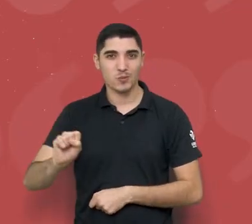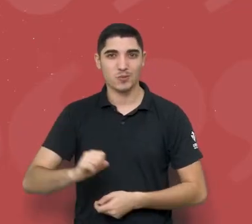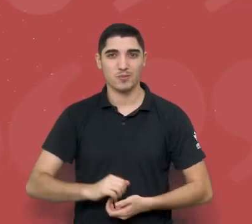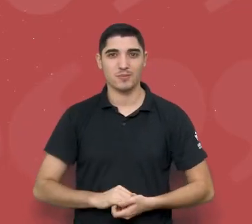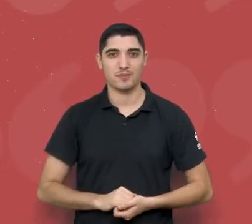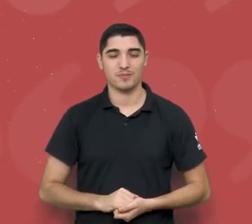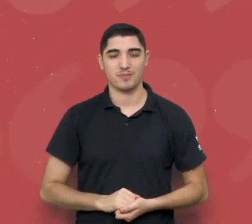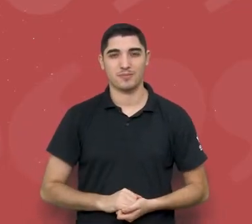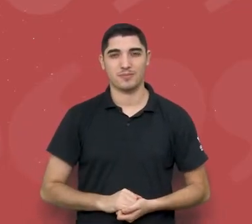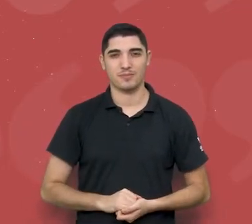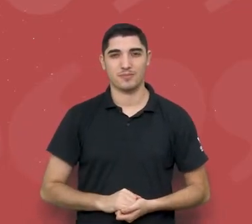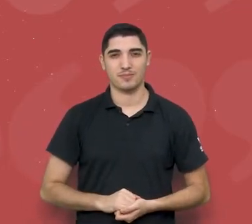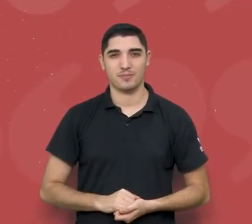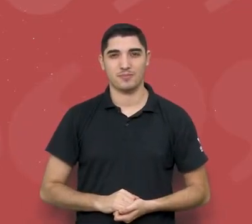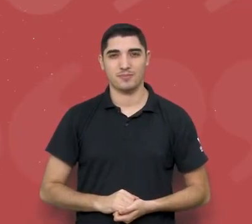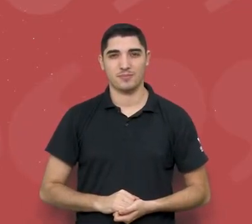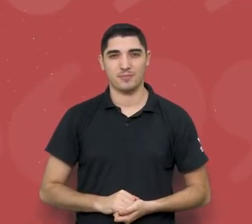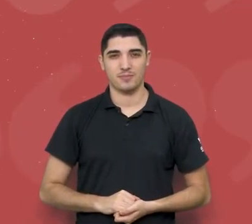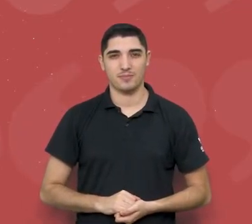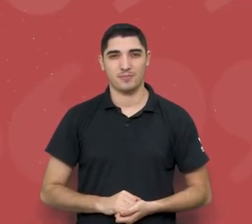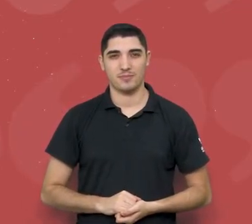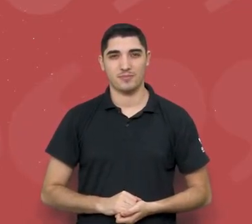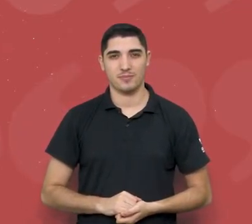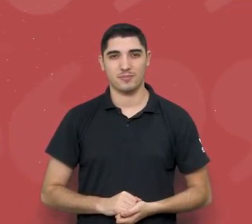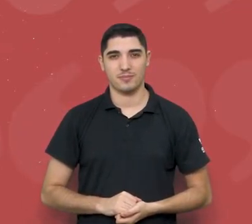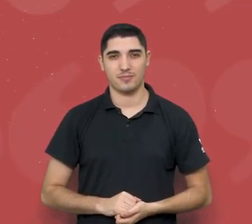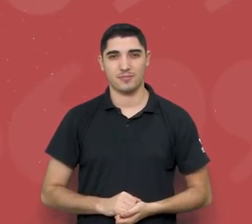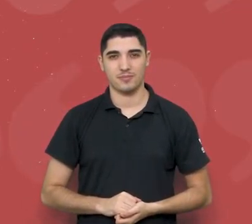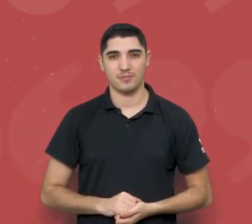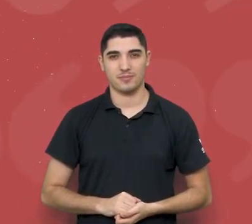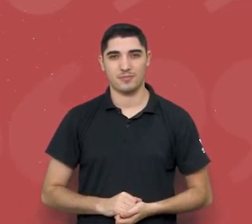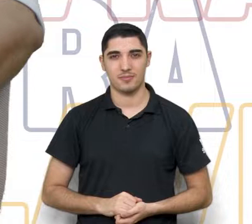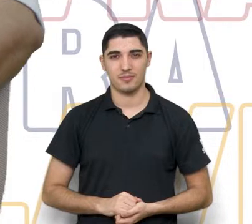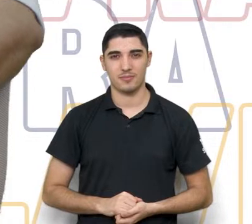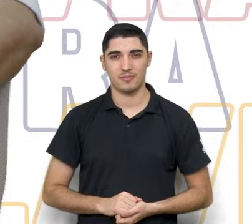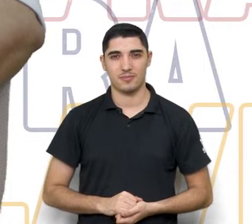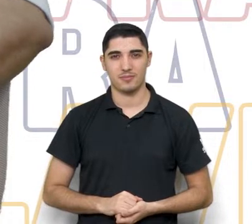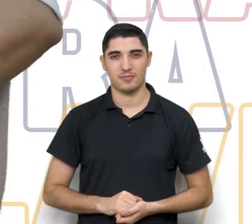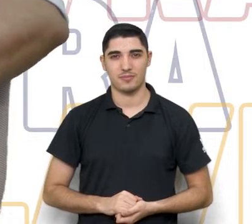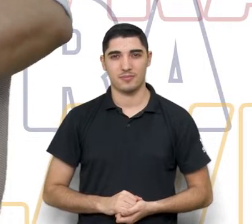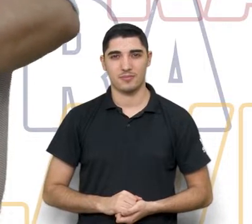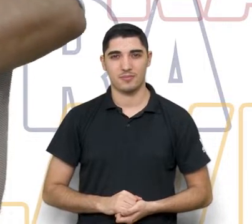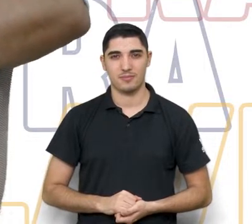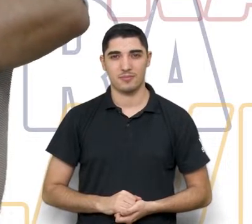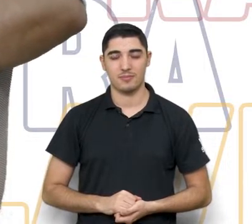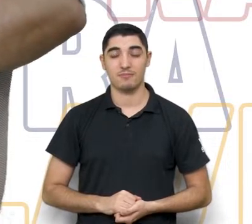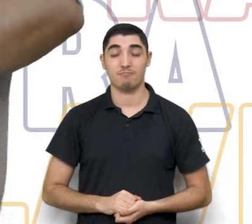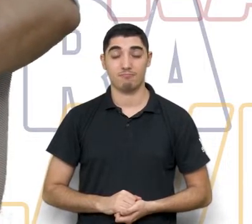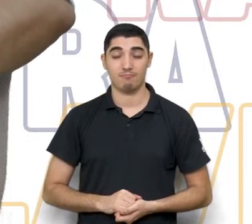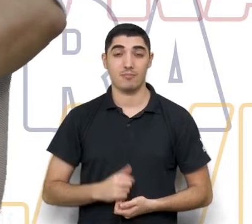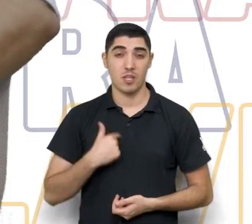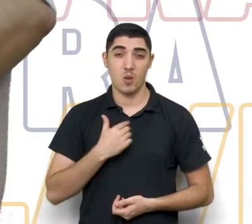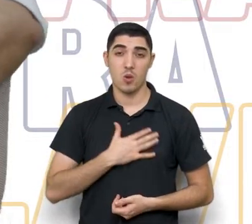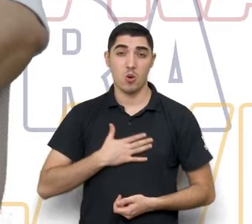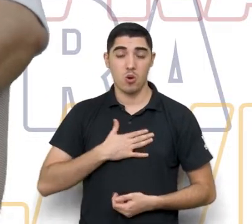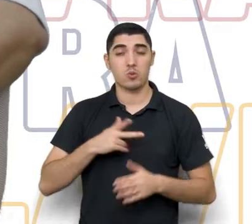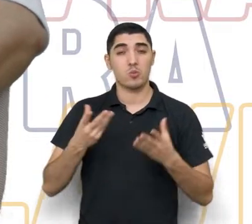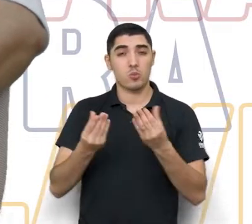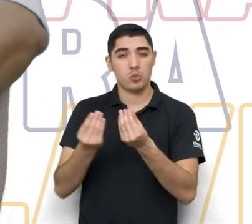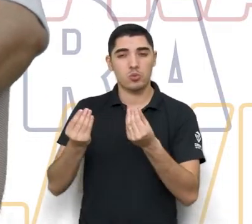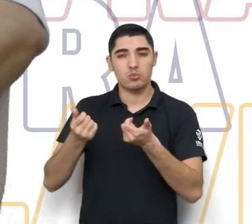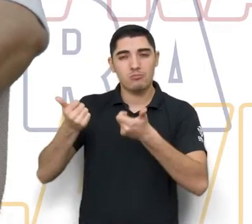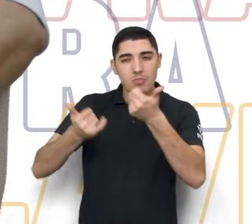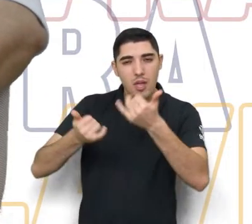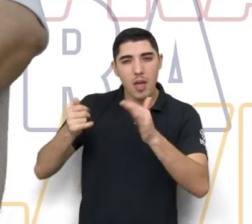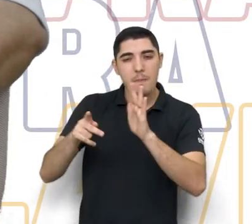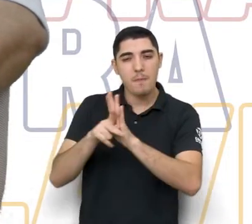Quais são os principais temas abordados nas suas poesias? Olha, eu gosto muito de abordar a urbanidade, né?